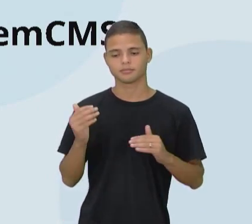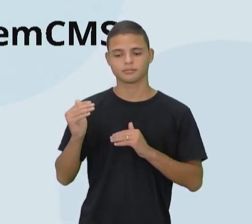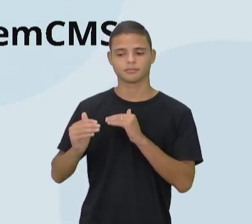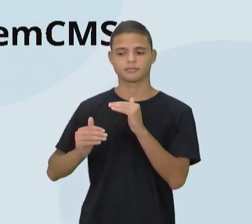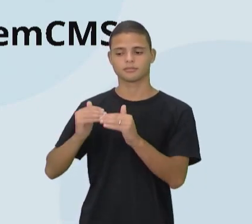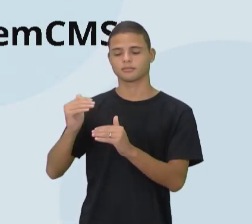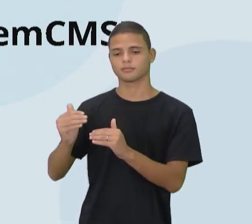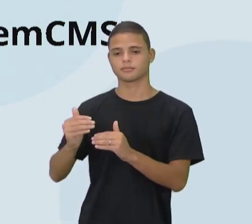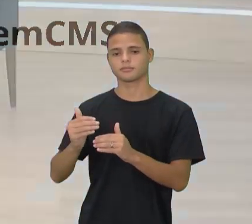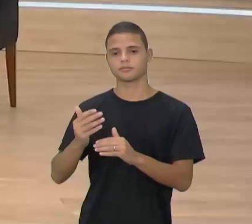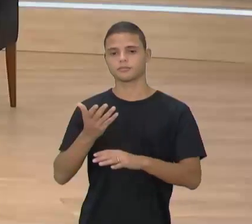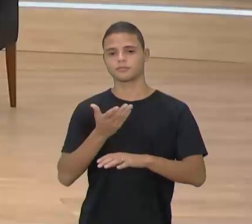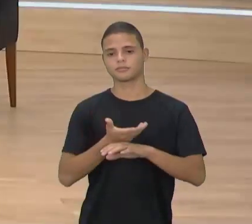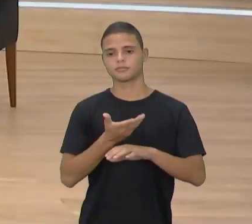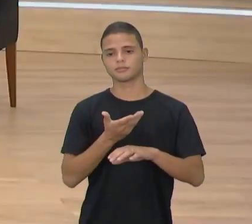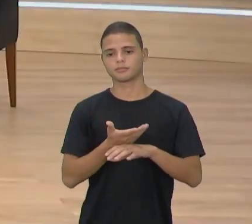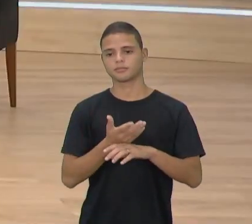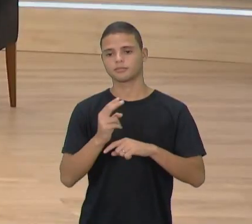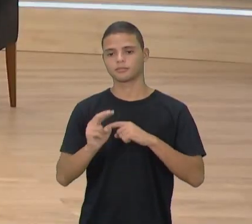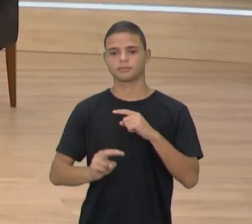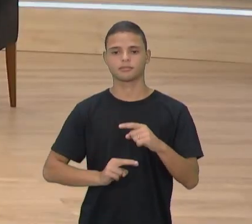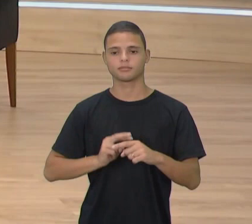aí o componente de recurso e